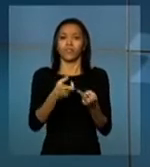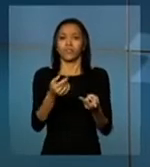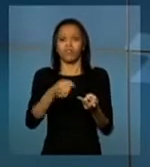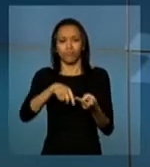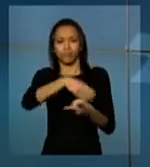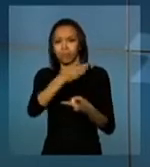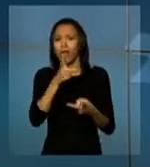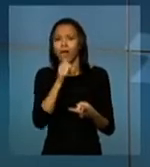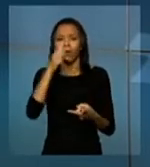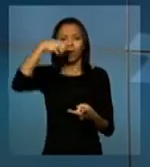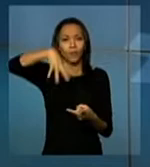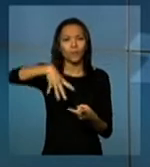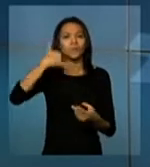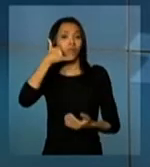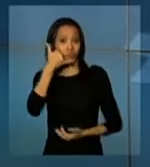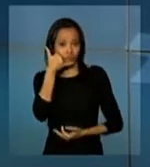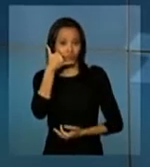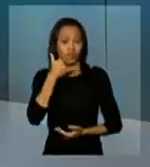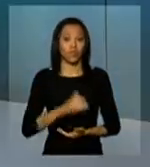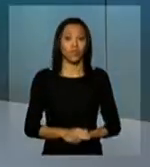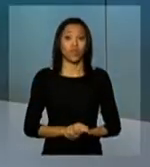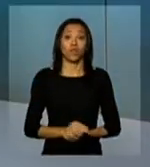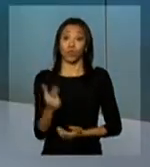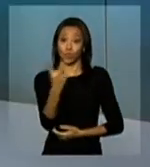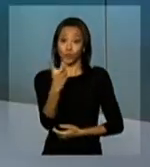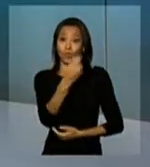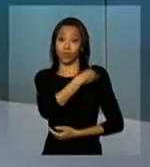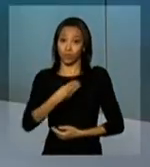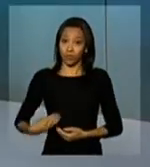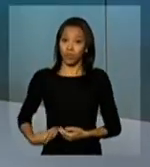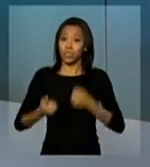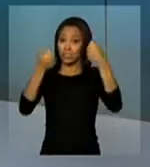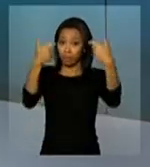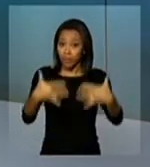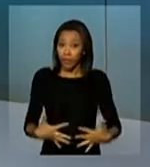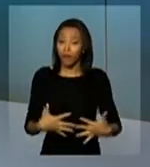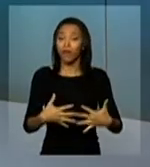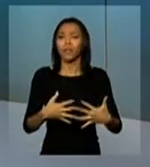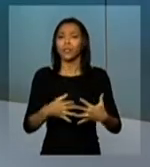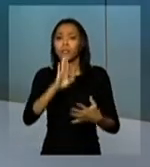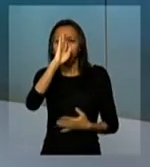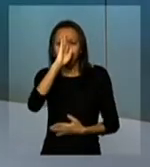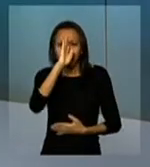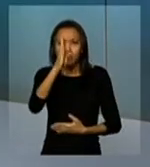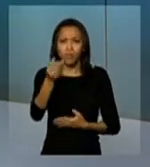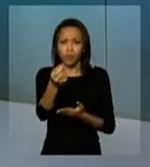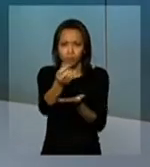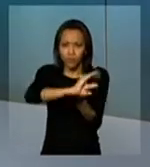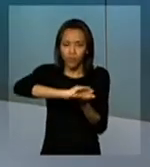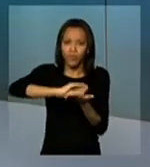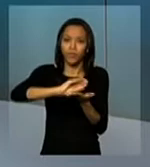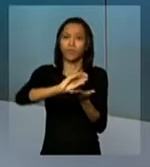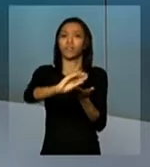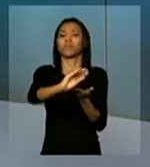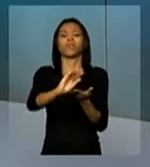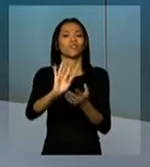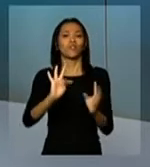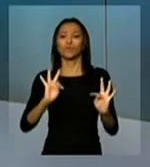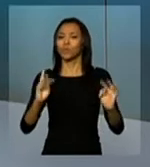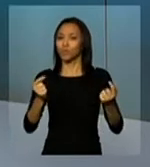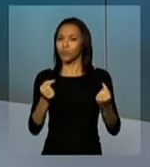diárias, água, luz e telefone. Os ministros afirmaram que os investimentos prioritários estão